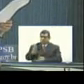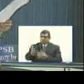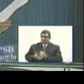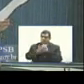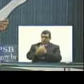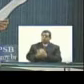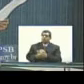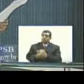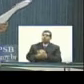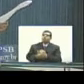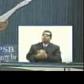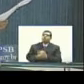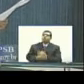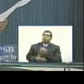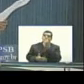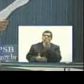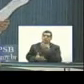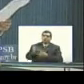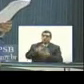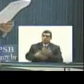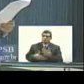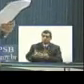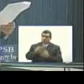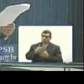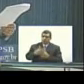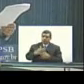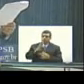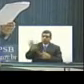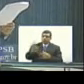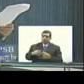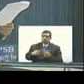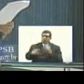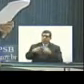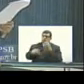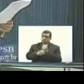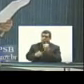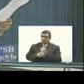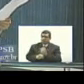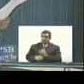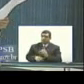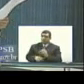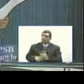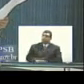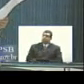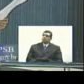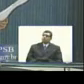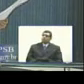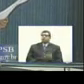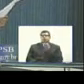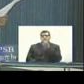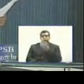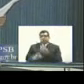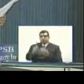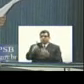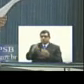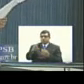da máquina pública incapacidade de receber recursos federais por conta de restrições no Calc dezenas de